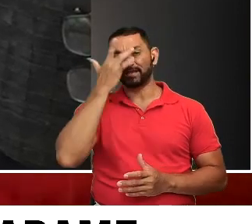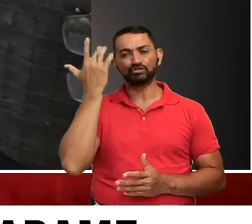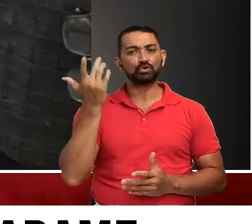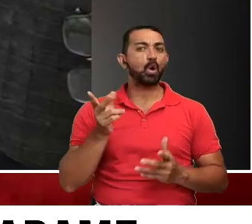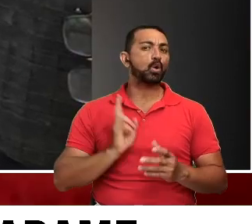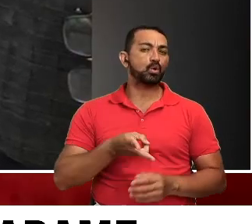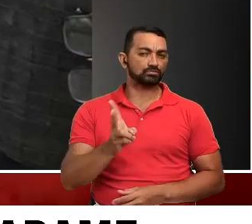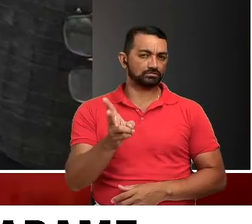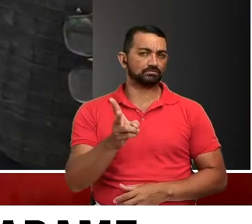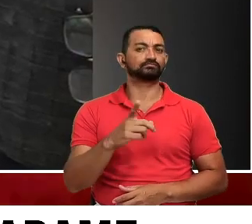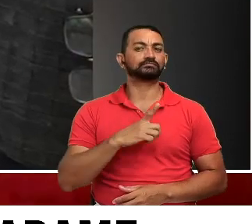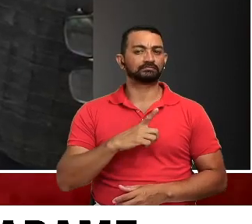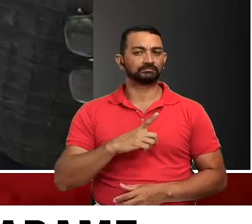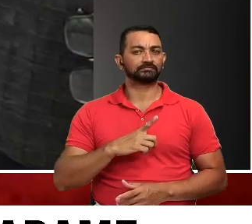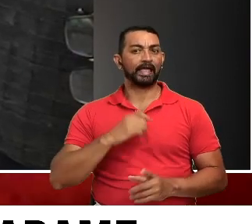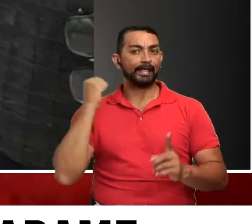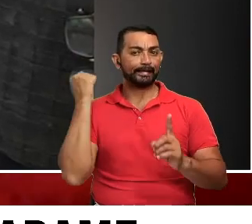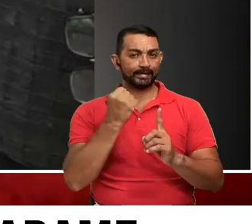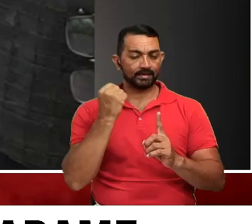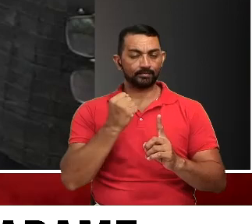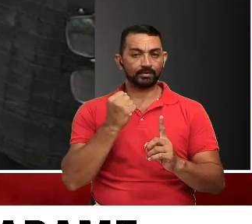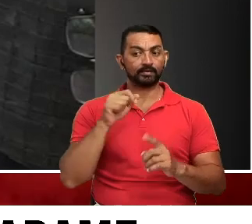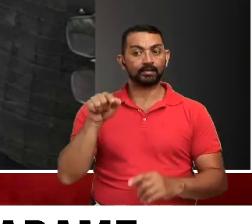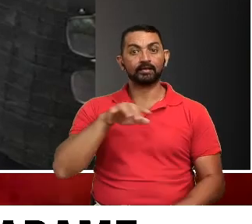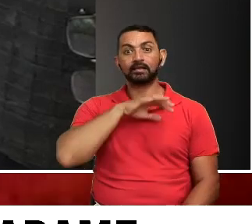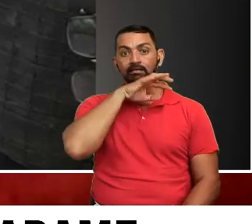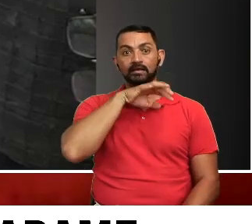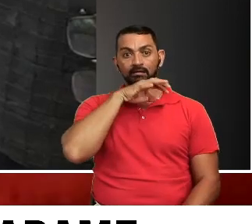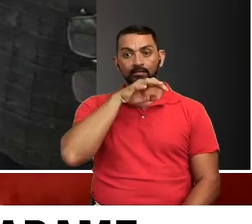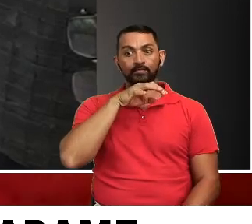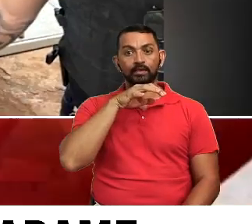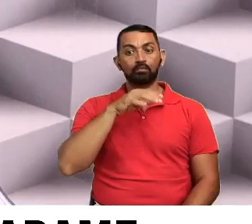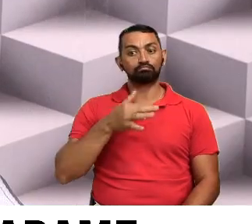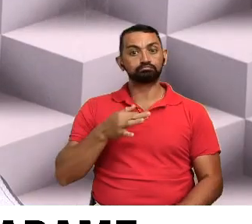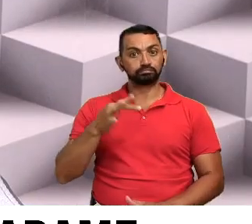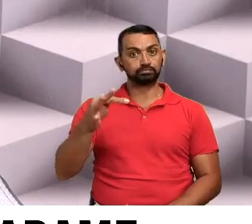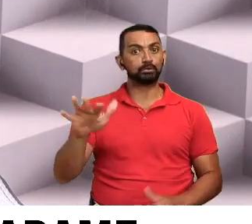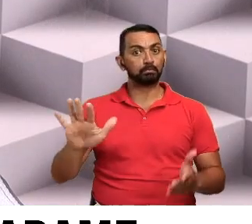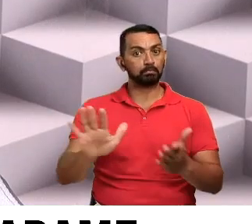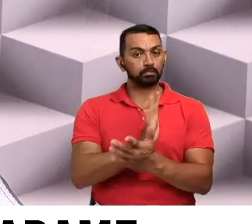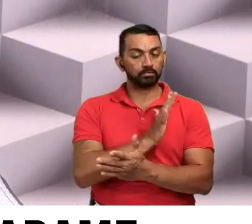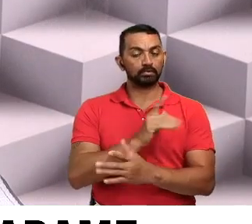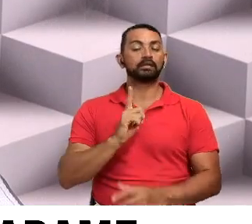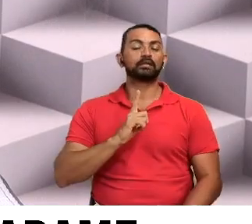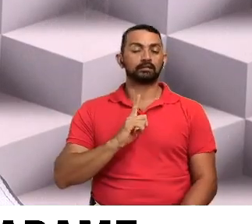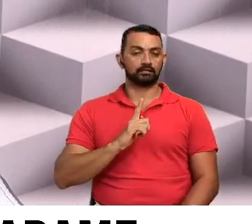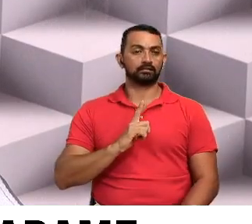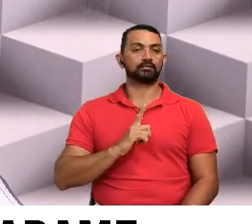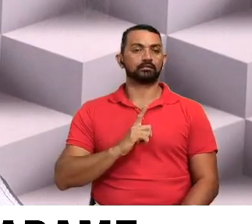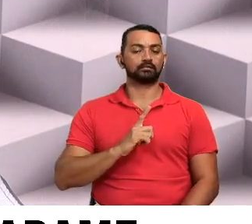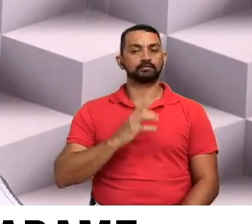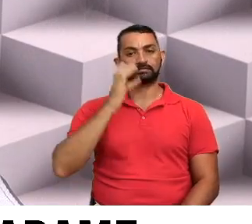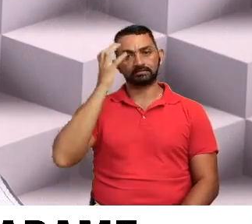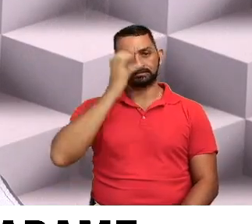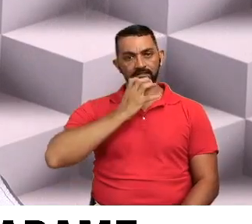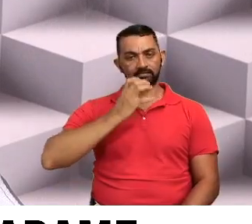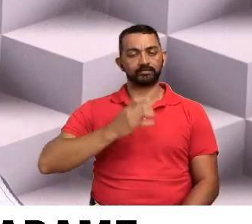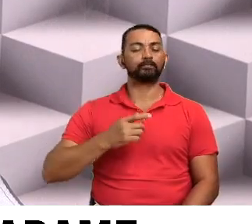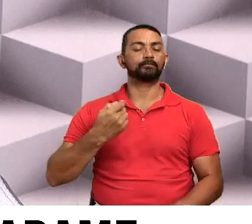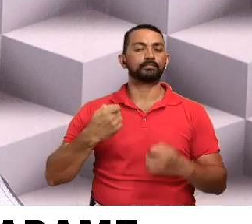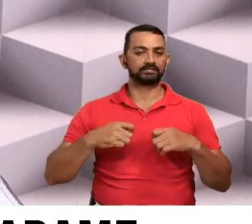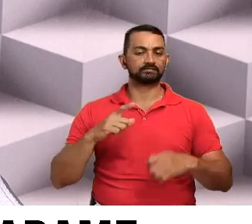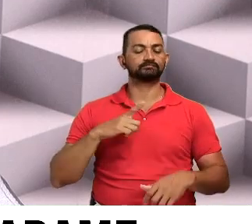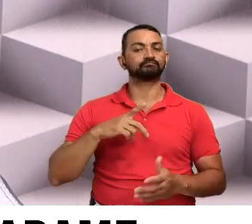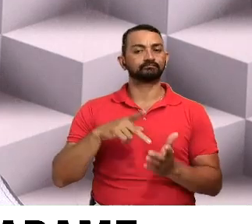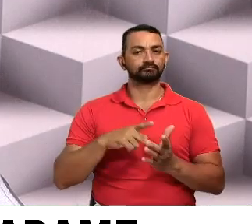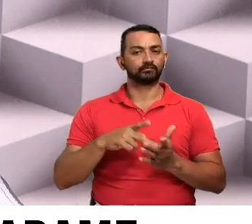senão as pessoas vão continuar fazendo. Além disso, esse animal, ele está em perigo de extinção, né? Então, é realmente um caso muito sério